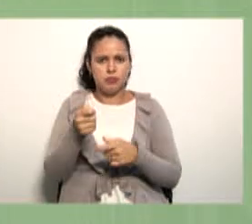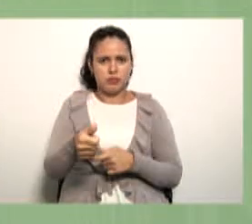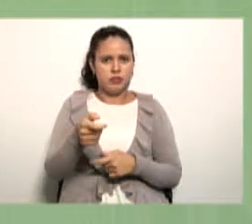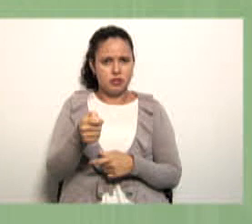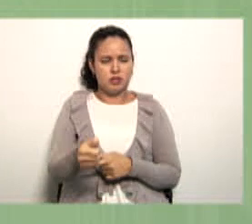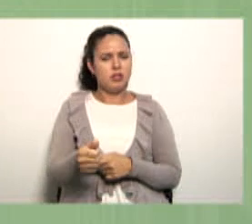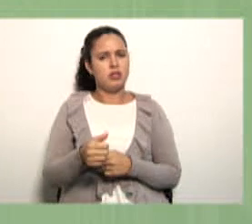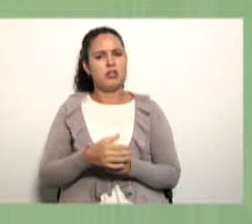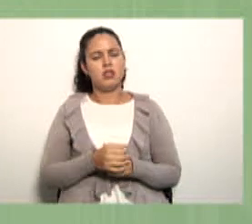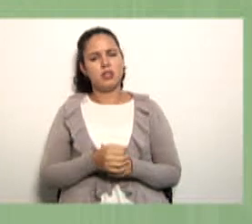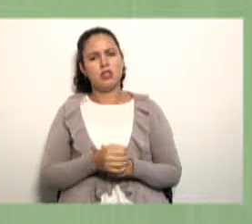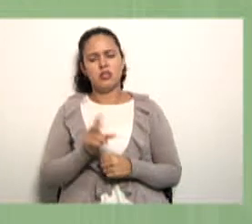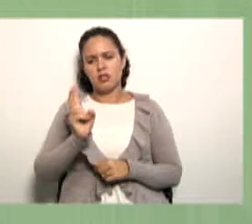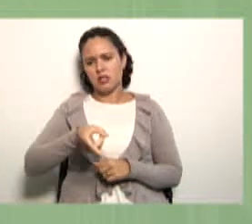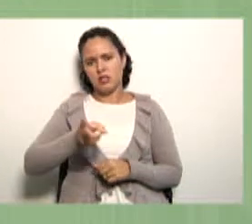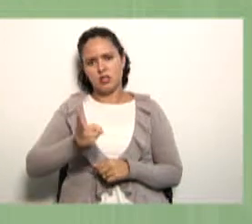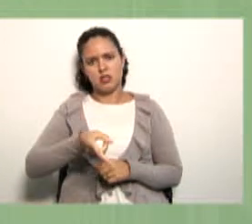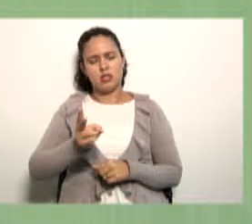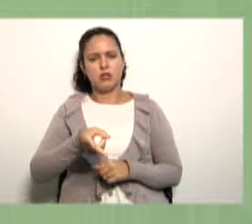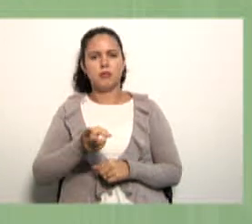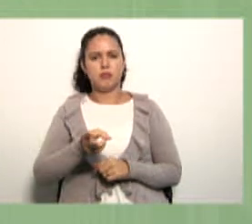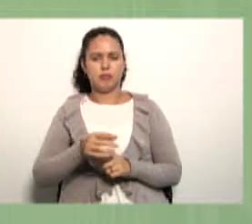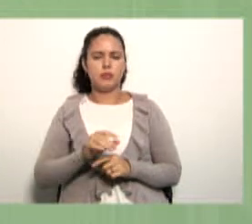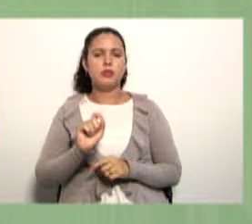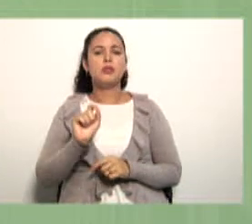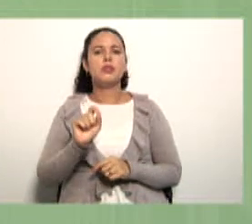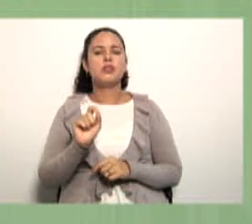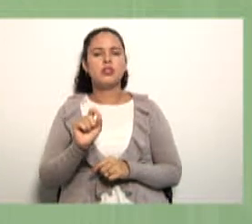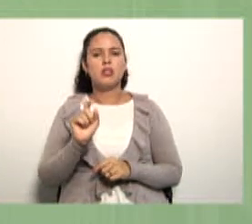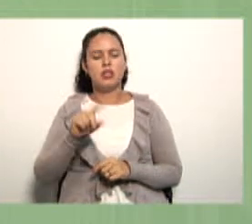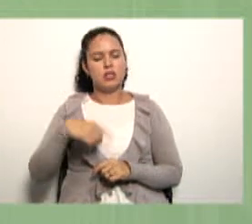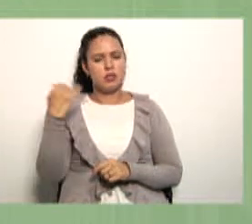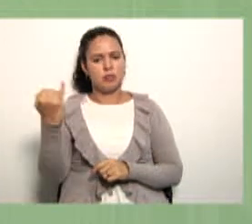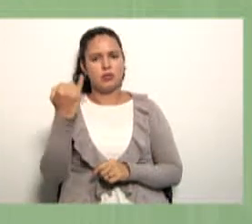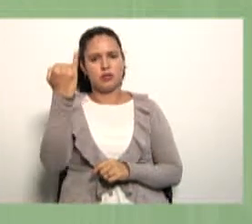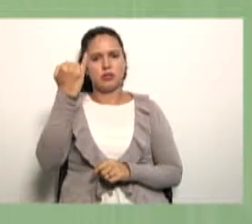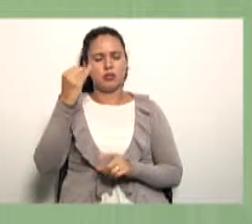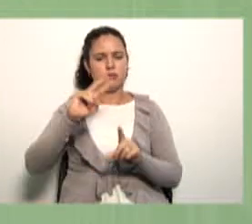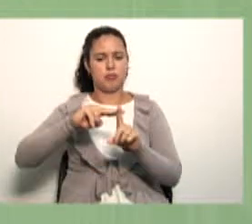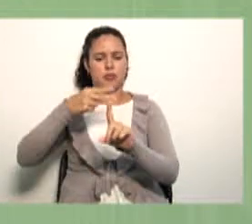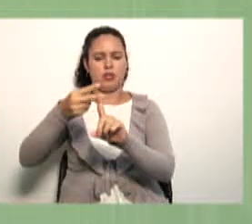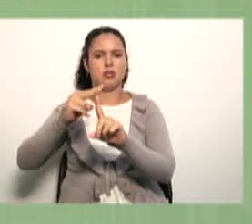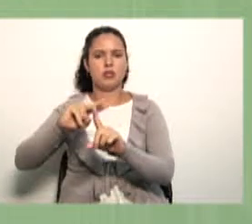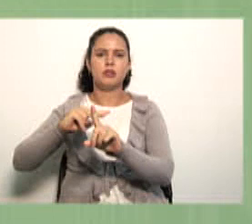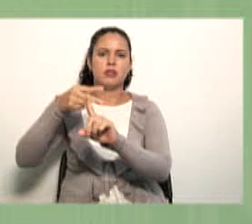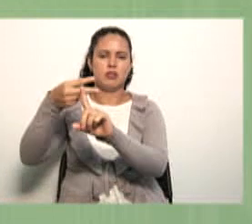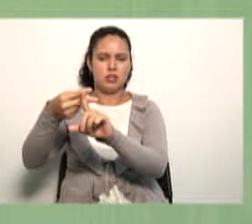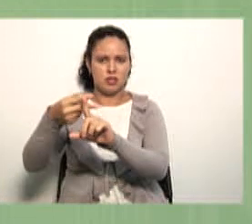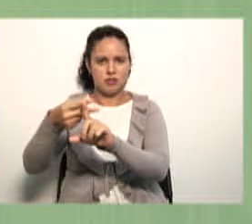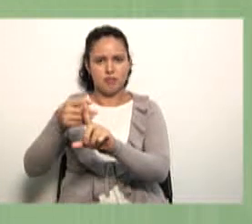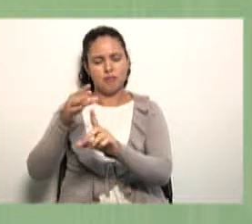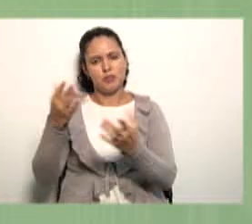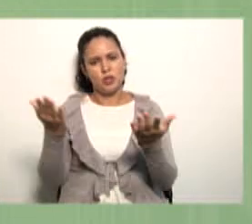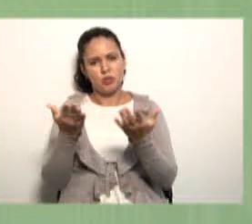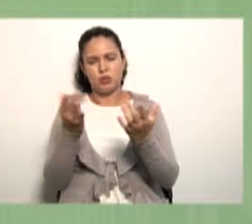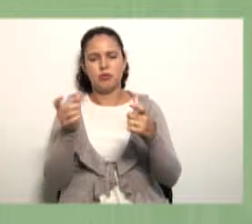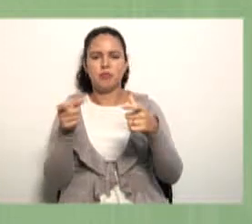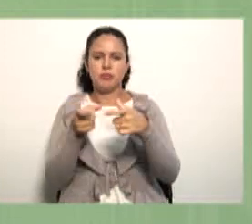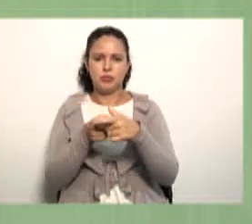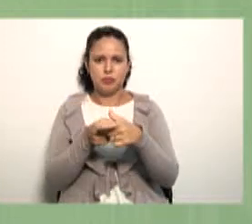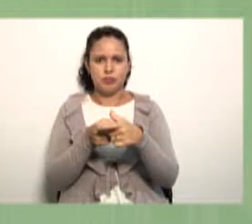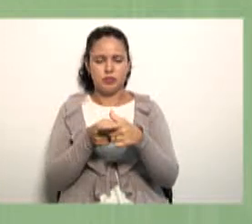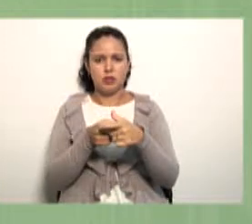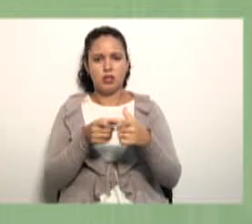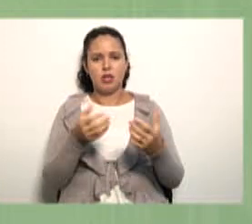de que sempre seria mais positivo, seria importante ter mais desses recursos. Então a gente percebe aí que nós vivemos no